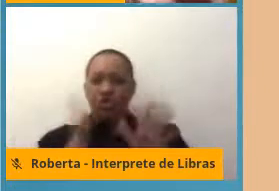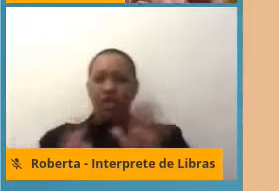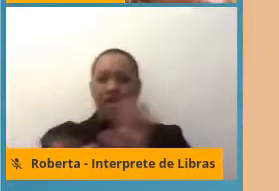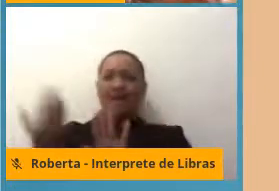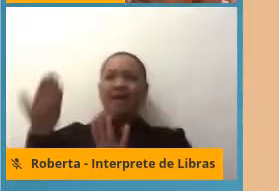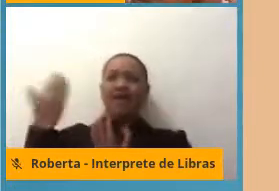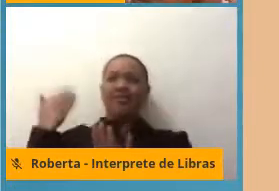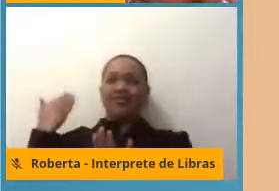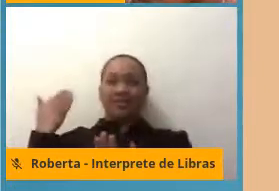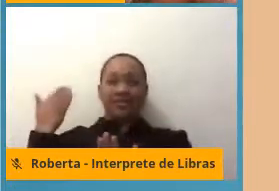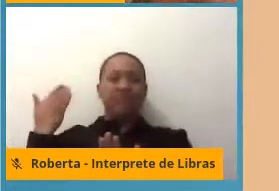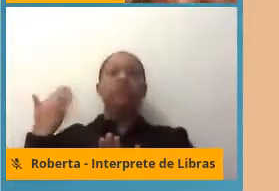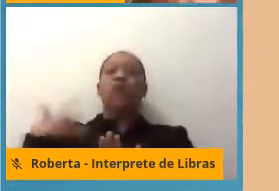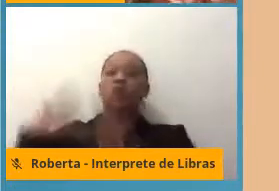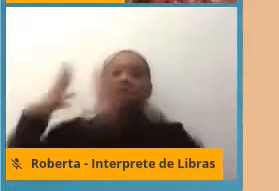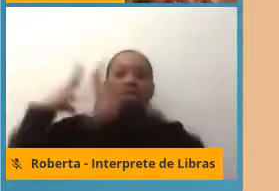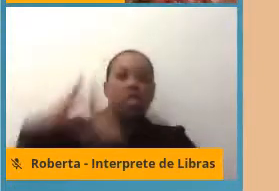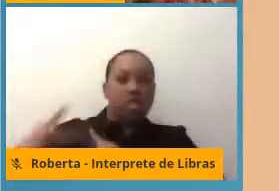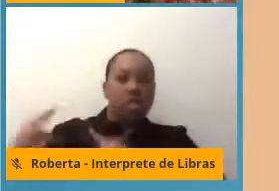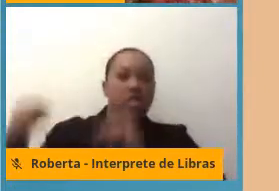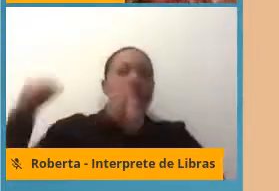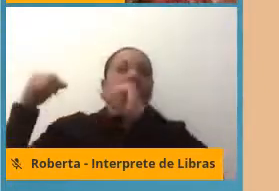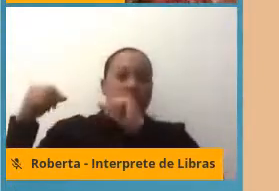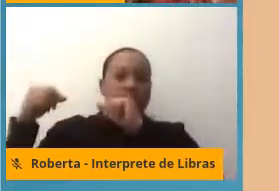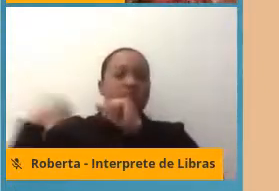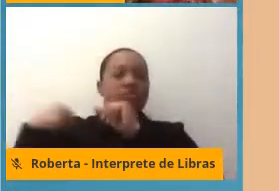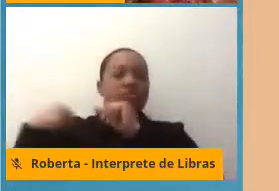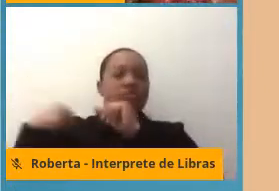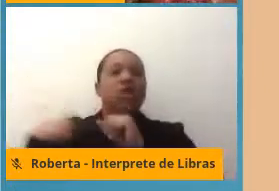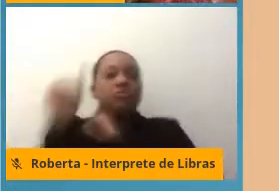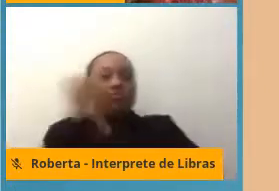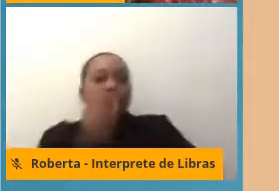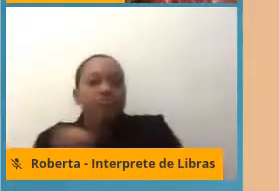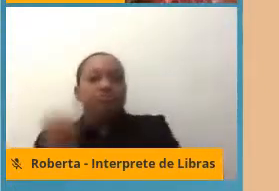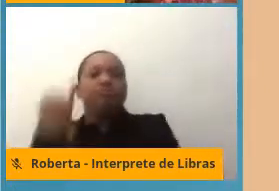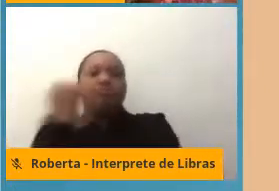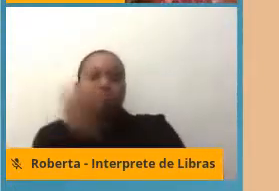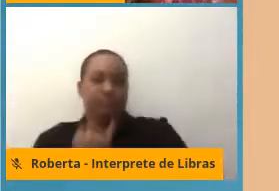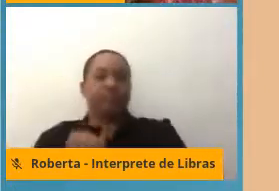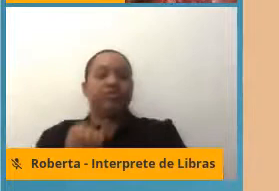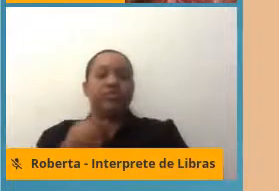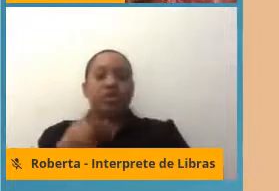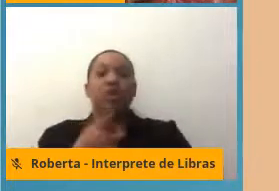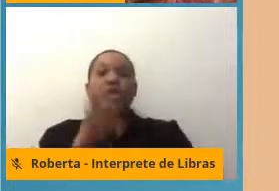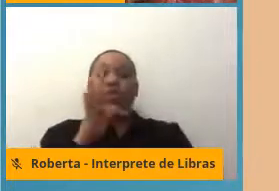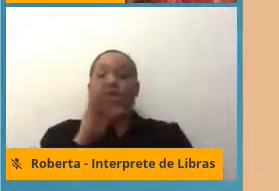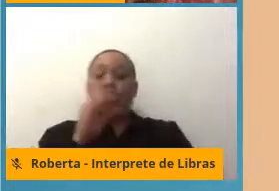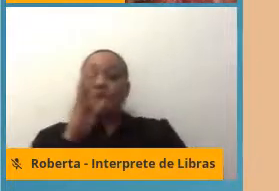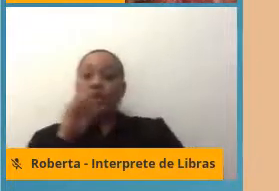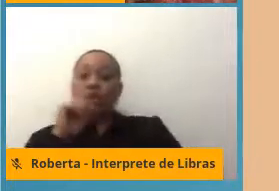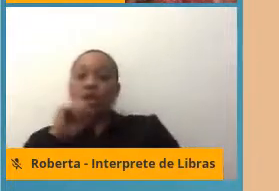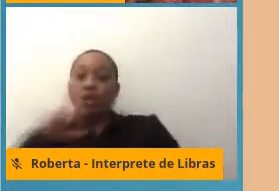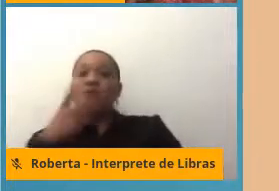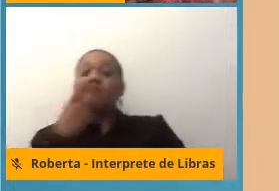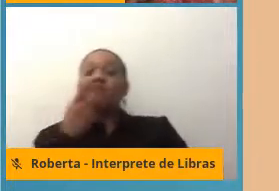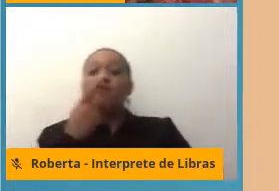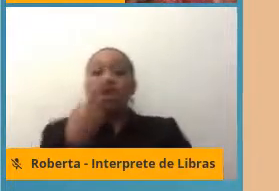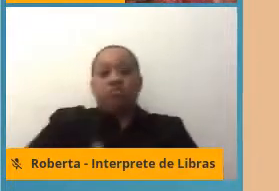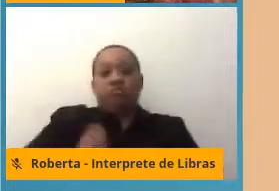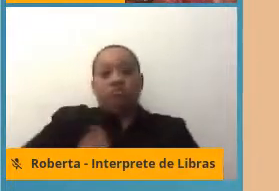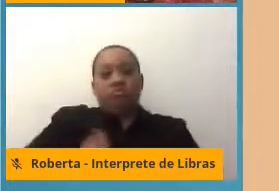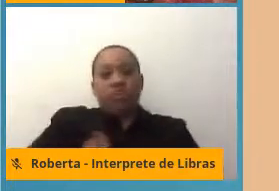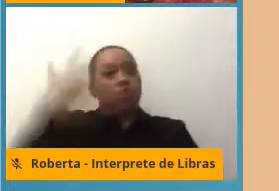certa imunidade. O total, ele só diz que ele está presente, mas eu não sei dizer. Será que é IgM? Será que é